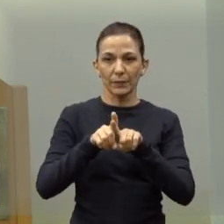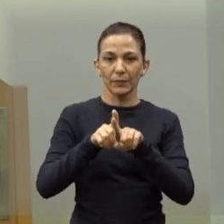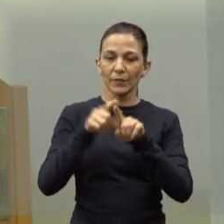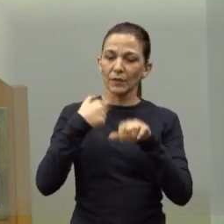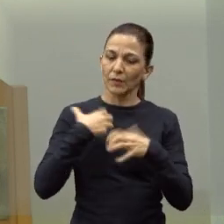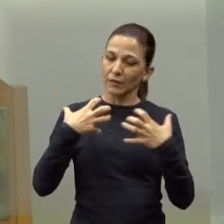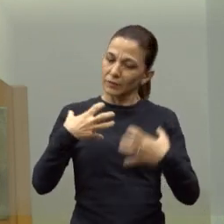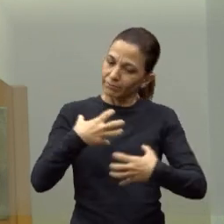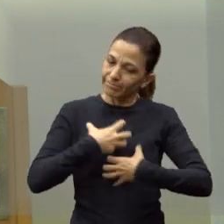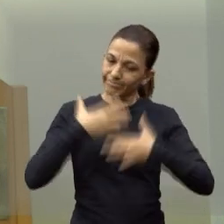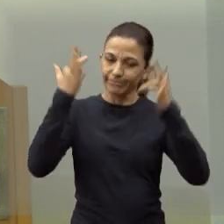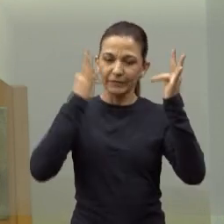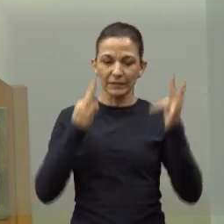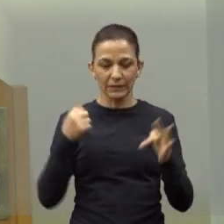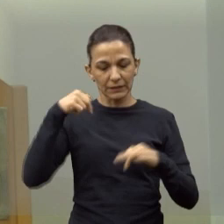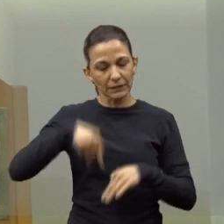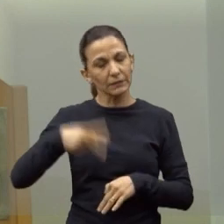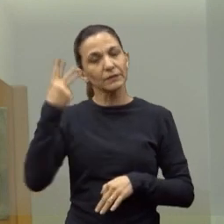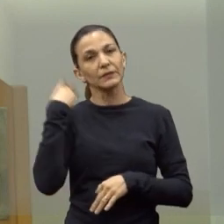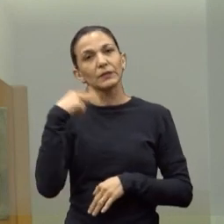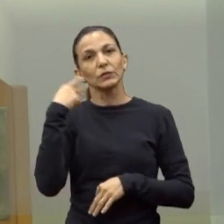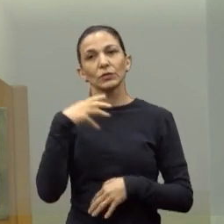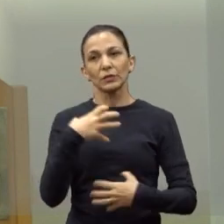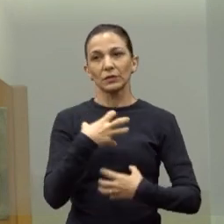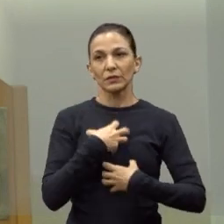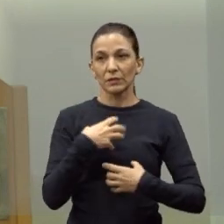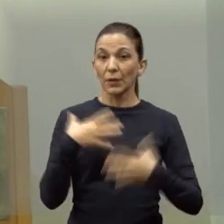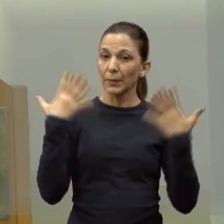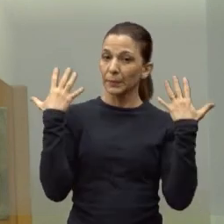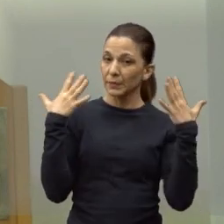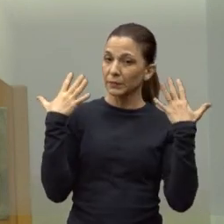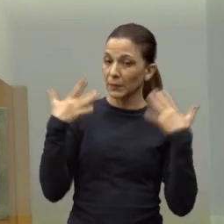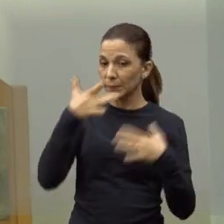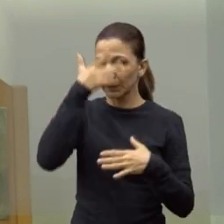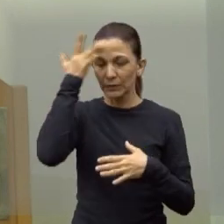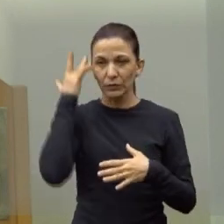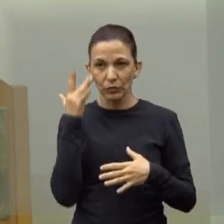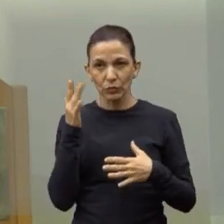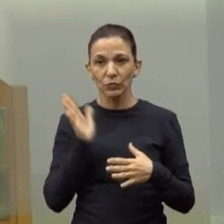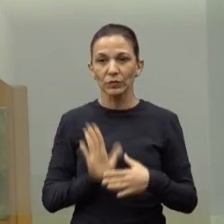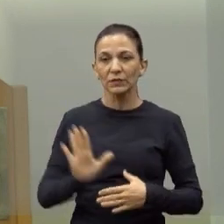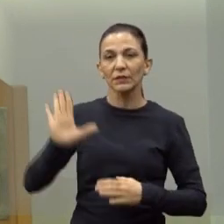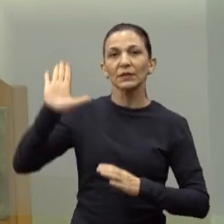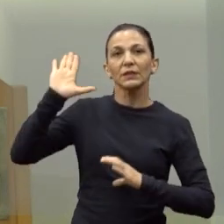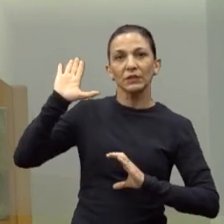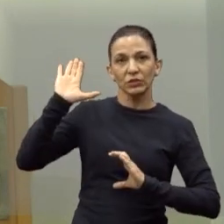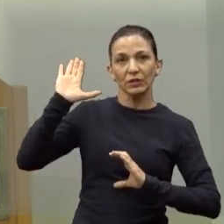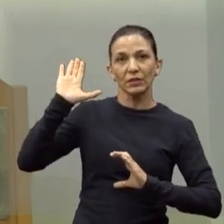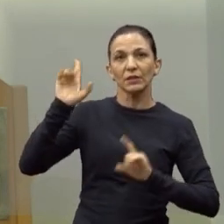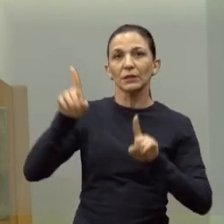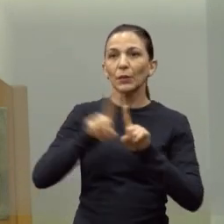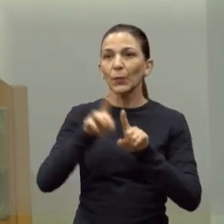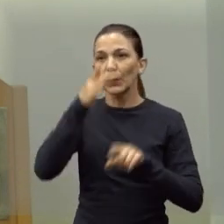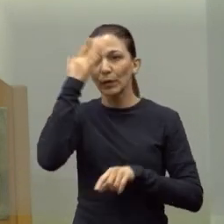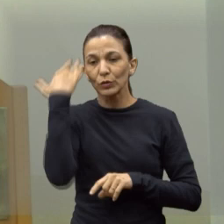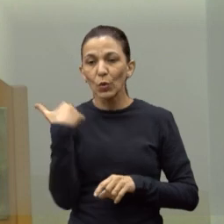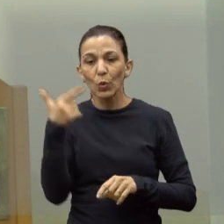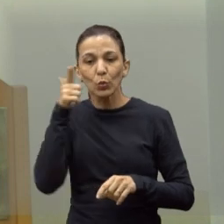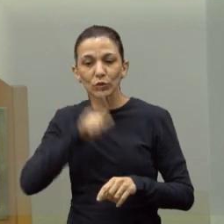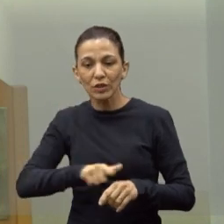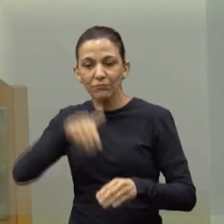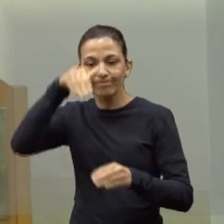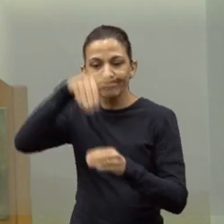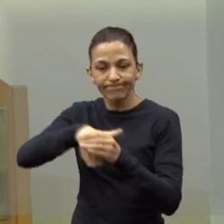uma alegria a gente está aqui como Vereador e parabenizar suas pessoas que foram candidato e parabenizados que foram Eleita